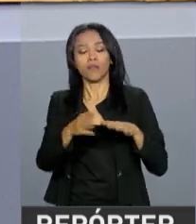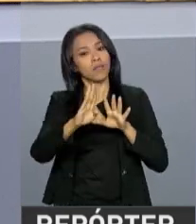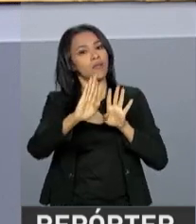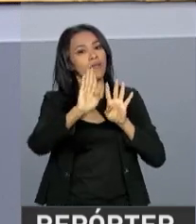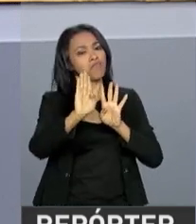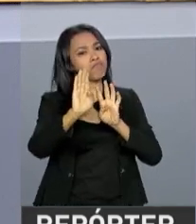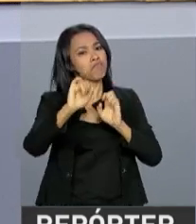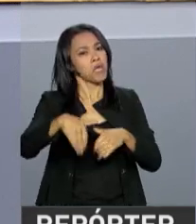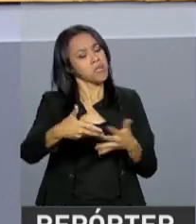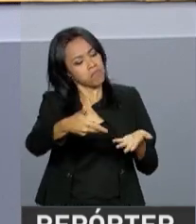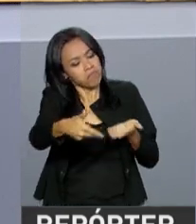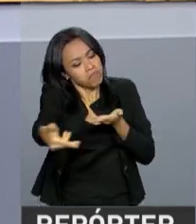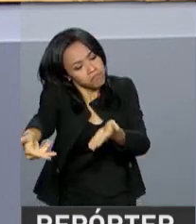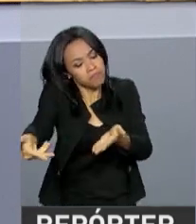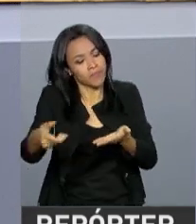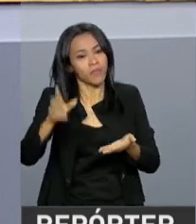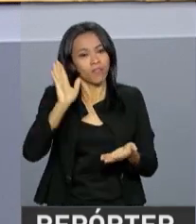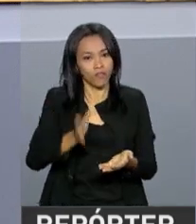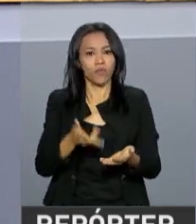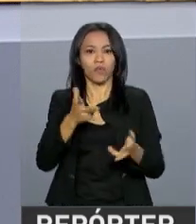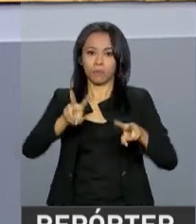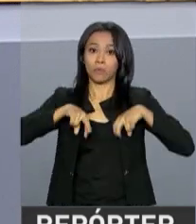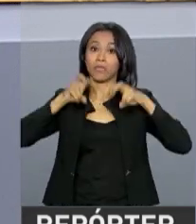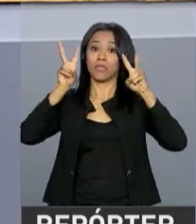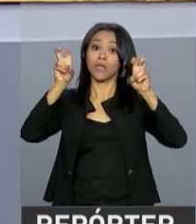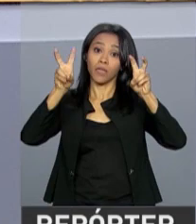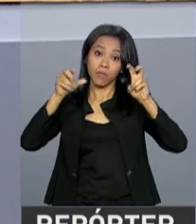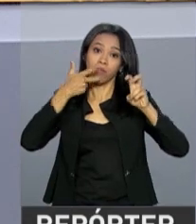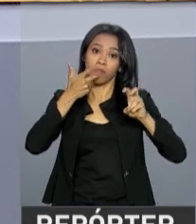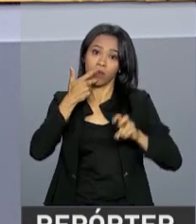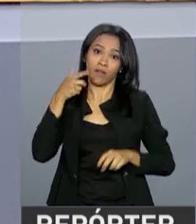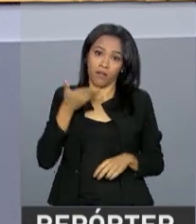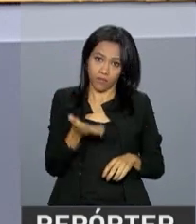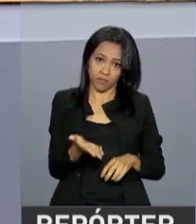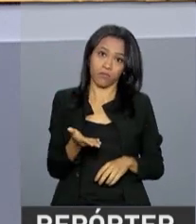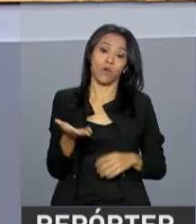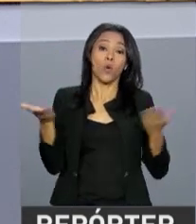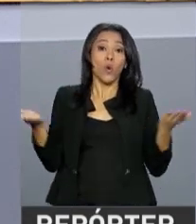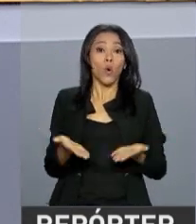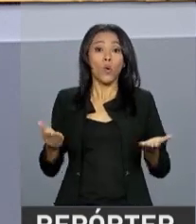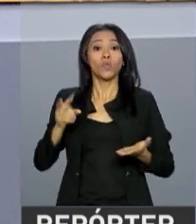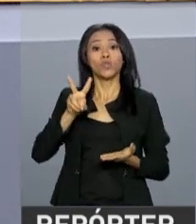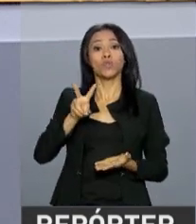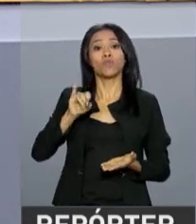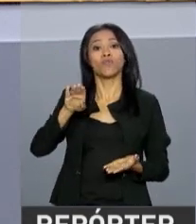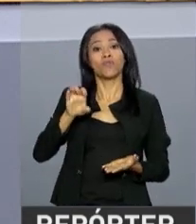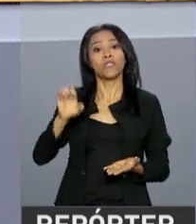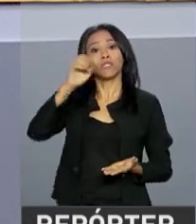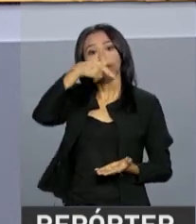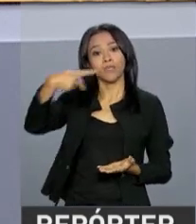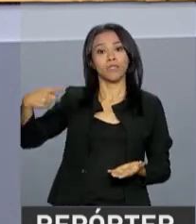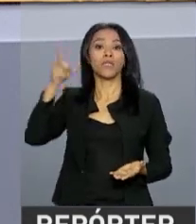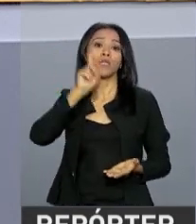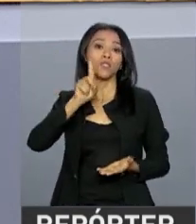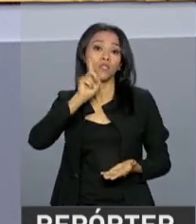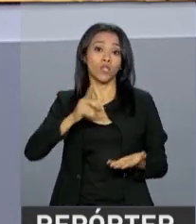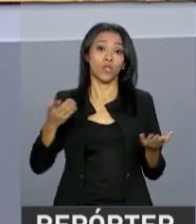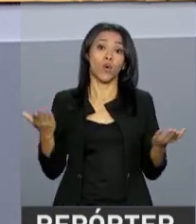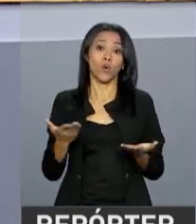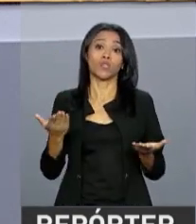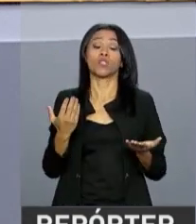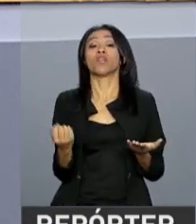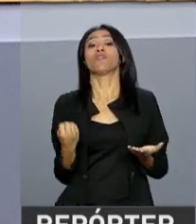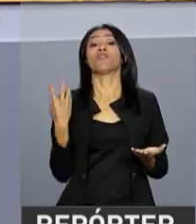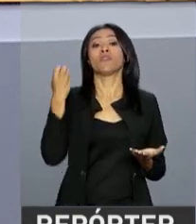pessoas também foi tratado no encontro com o presidente michel temer hoje o vice presidente norte americano mike pence viaja para